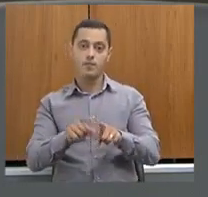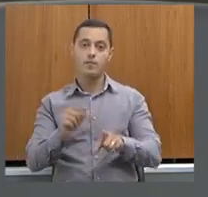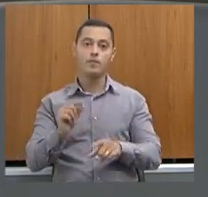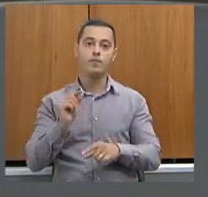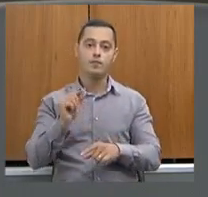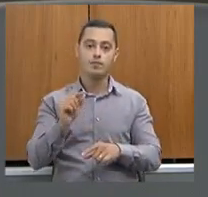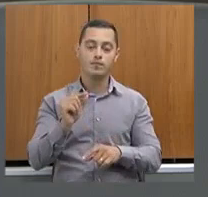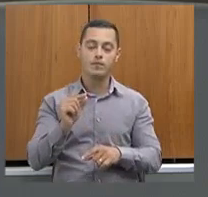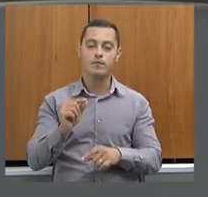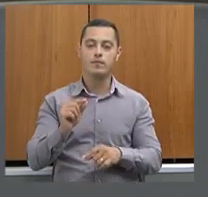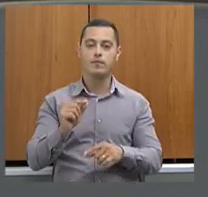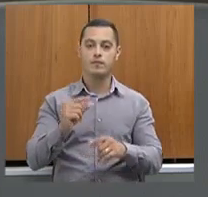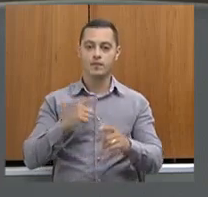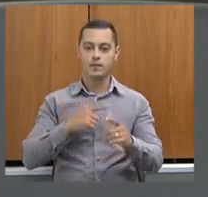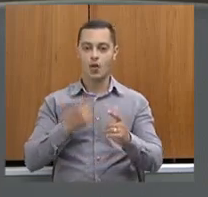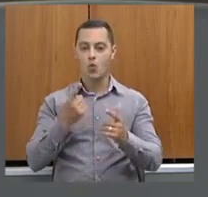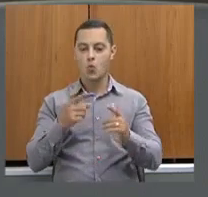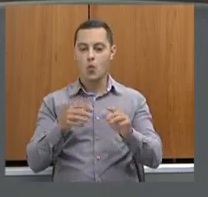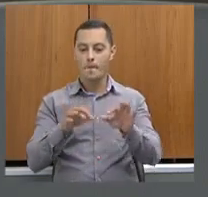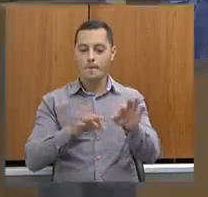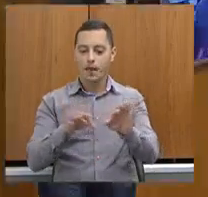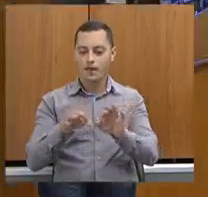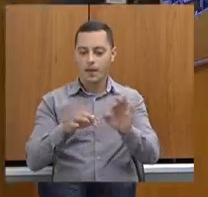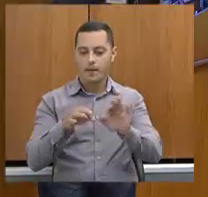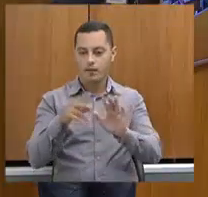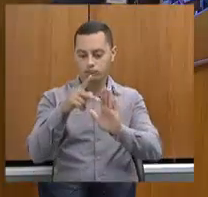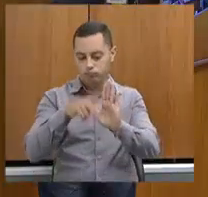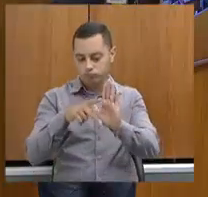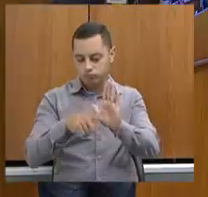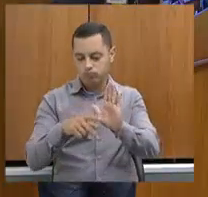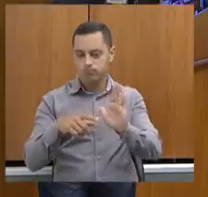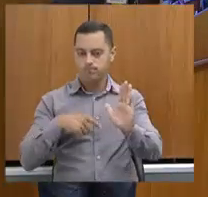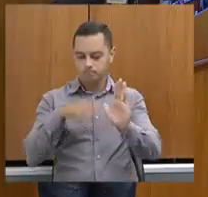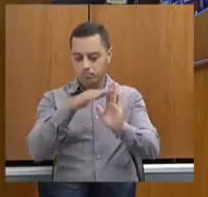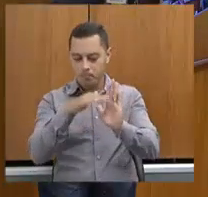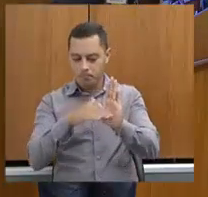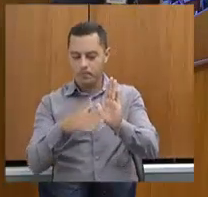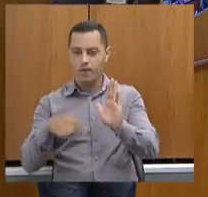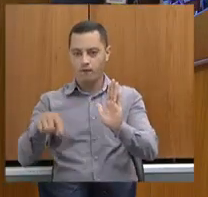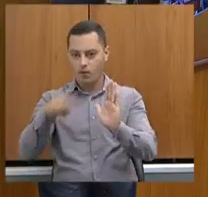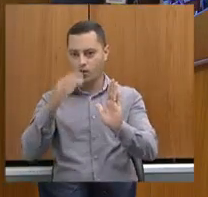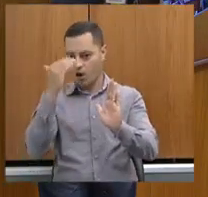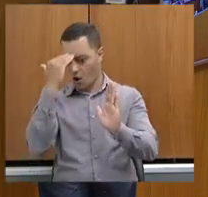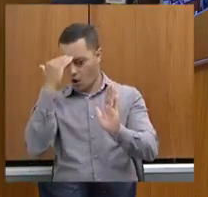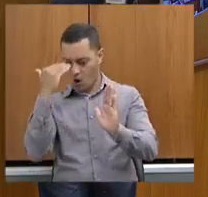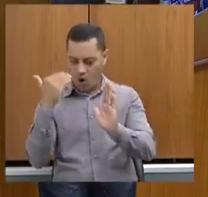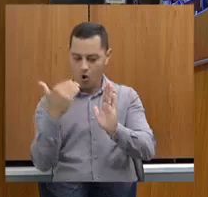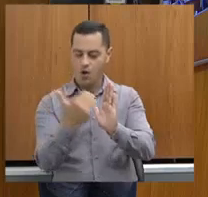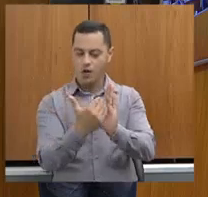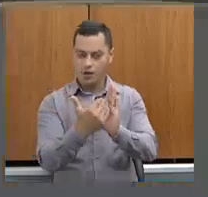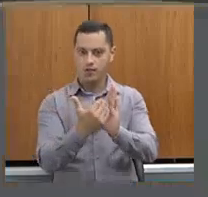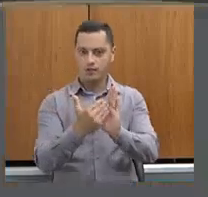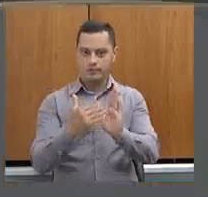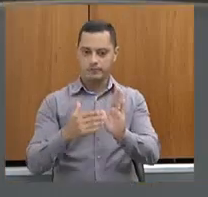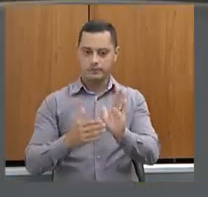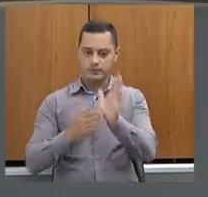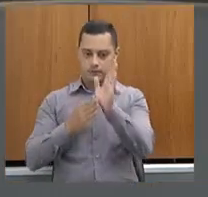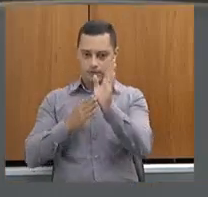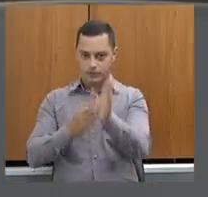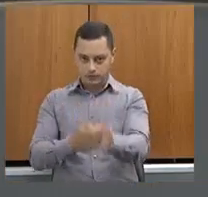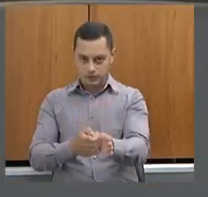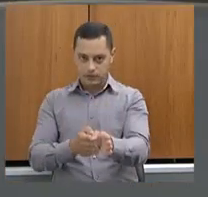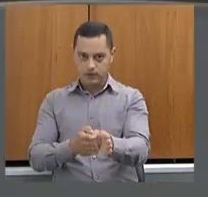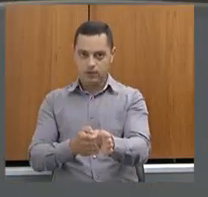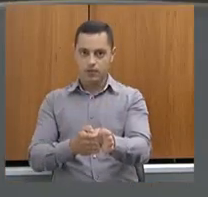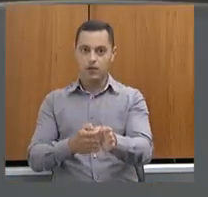não seguindo um planejamento que você já tinham e você seguem esse planejamento e isso eu acho bonito também sem essa intervenção levar o